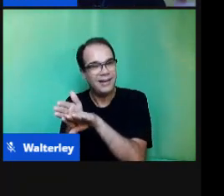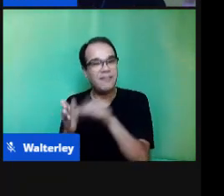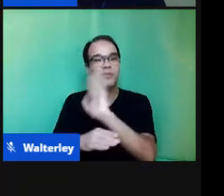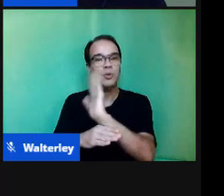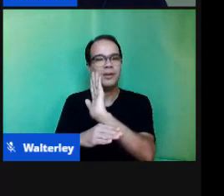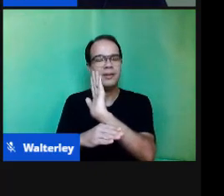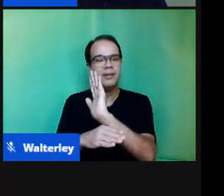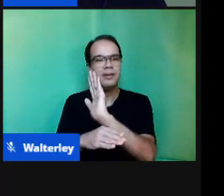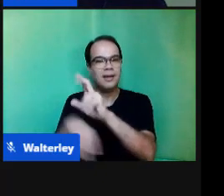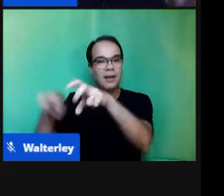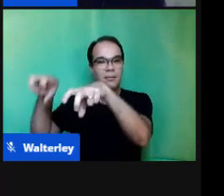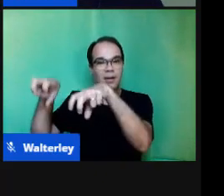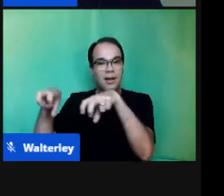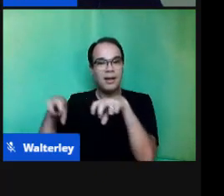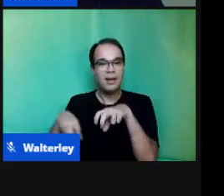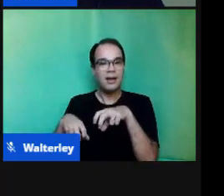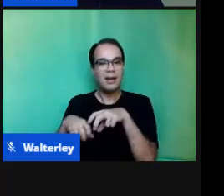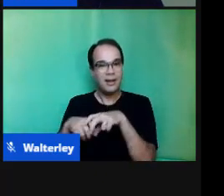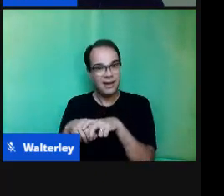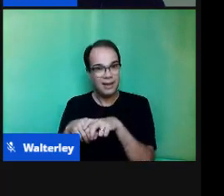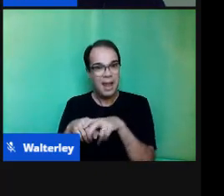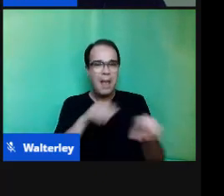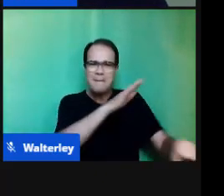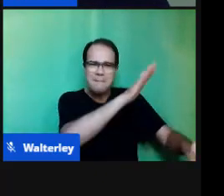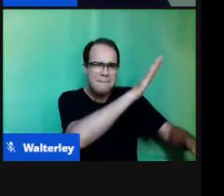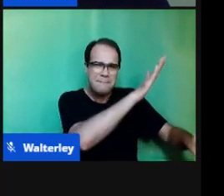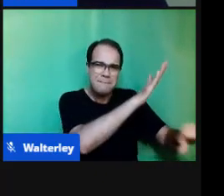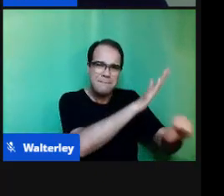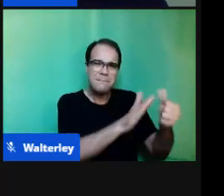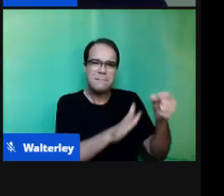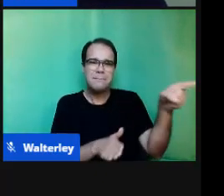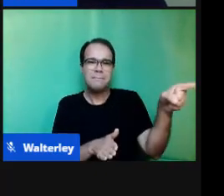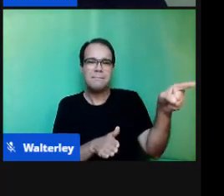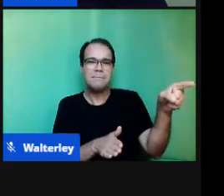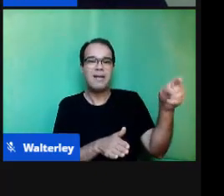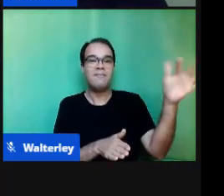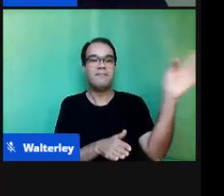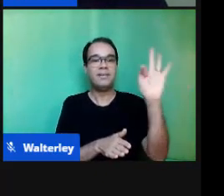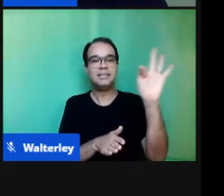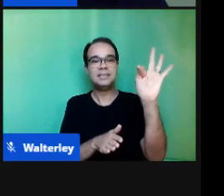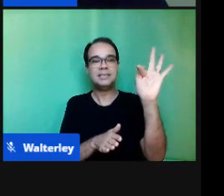após a primeira exibição em Paris, já chegava aqui no Mato Grosso do Sul.